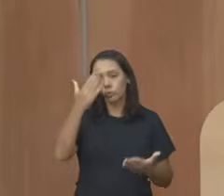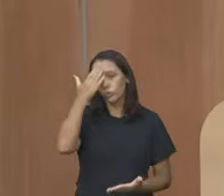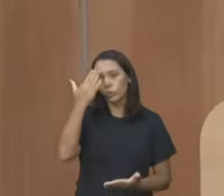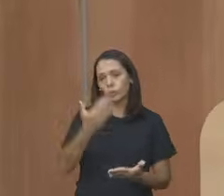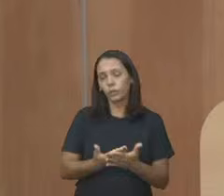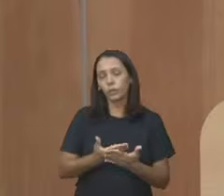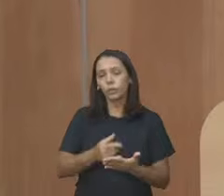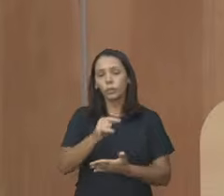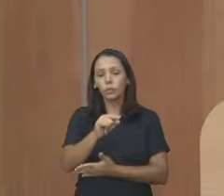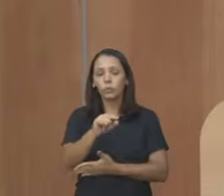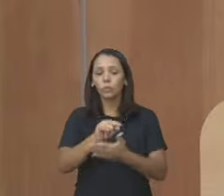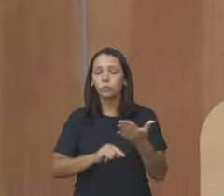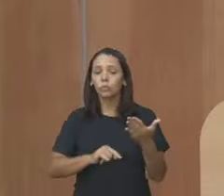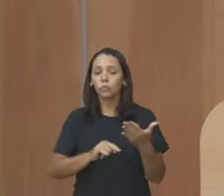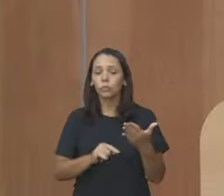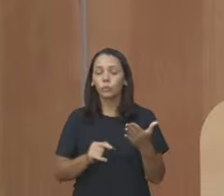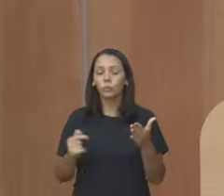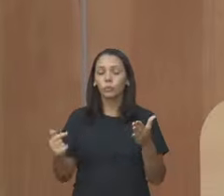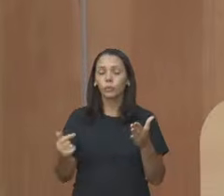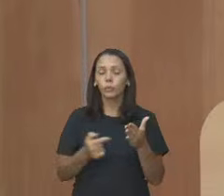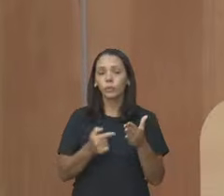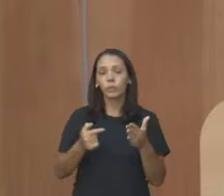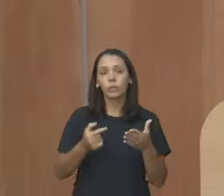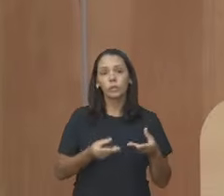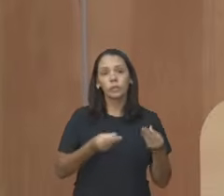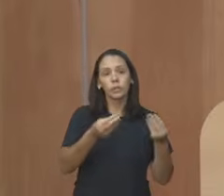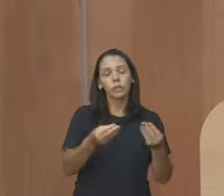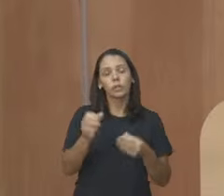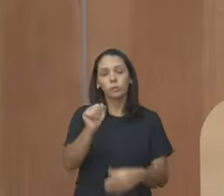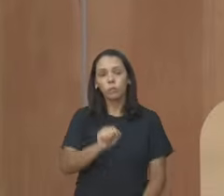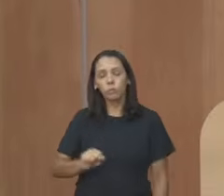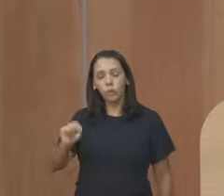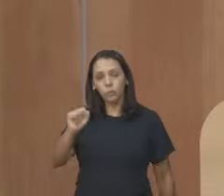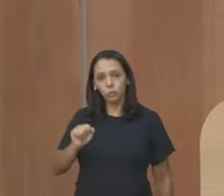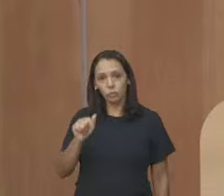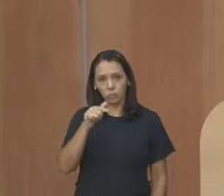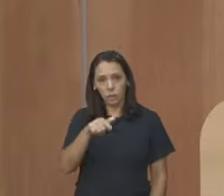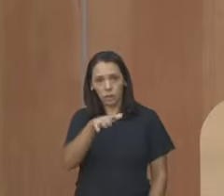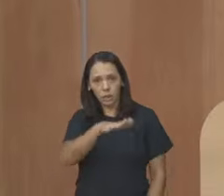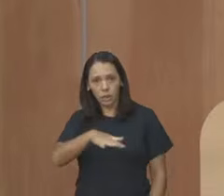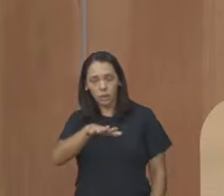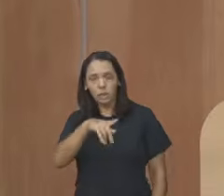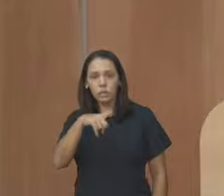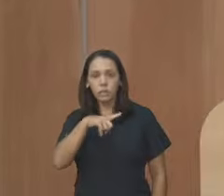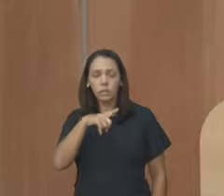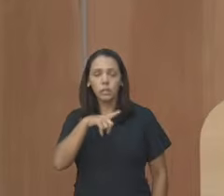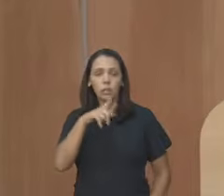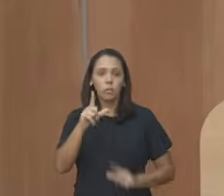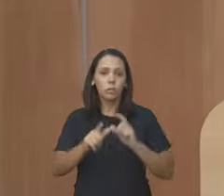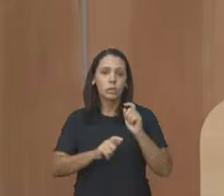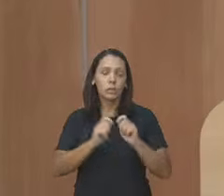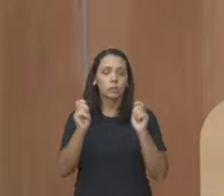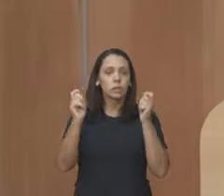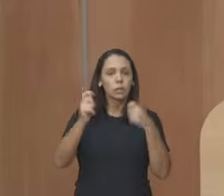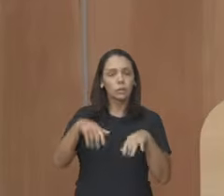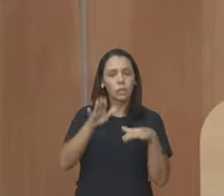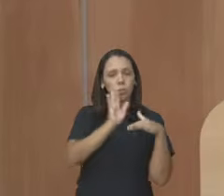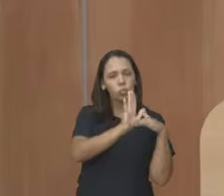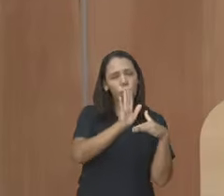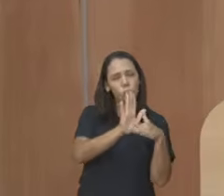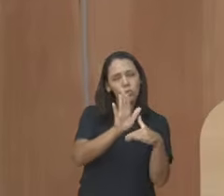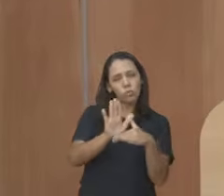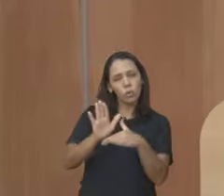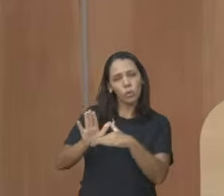essa declaração de utilidade pública que a Remar ganha, vai ter condições dela poder ajudar mais